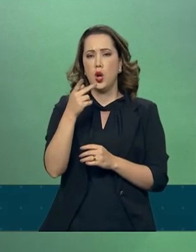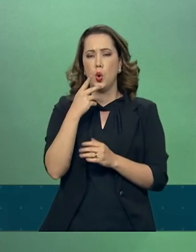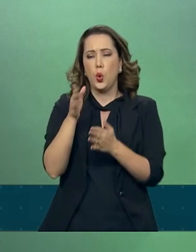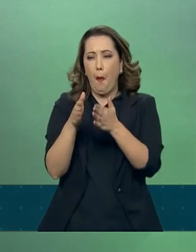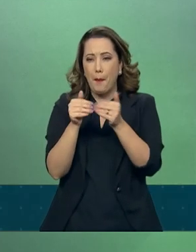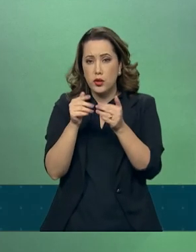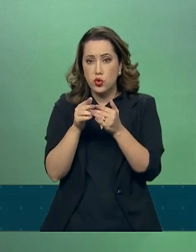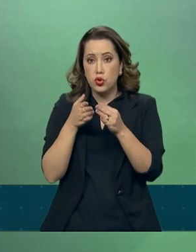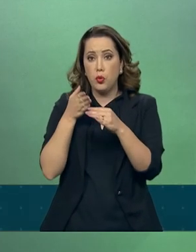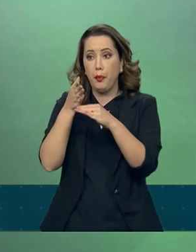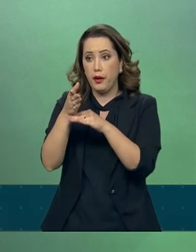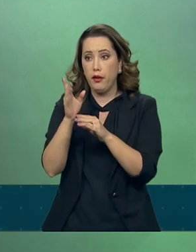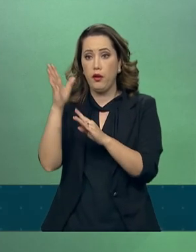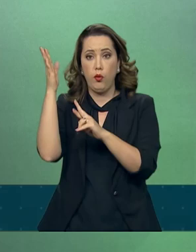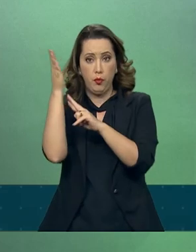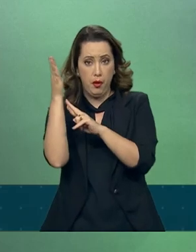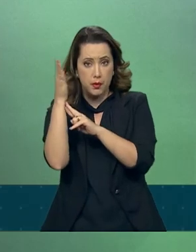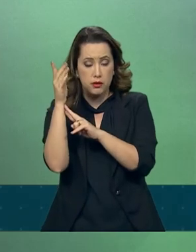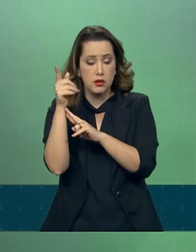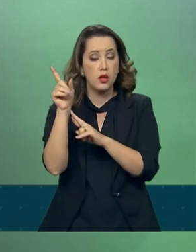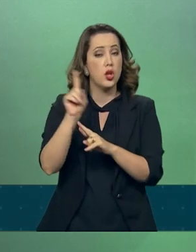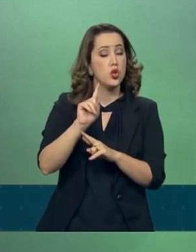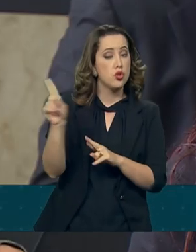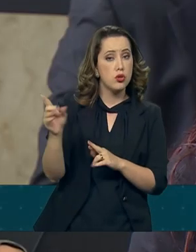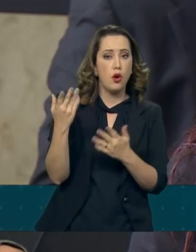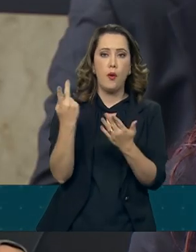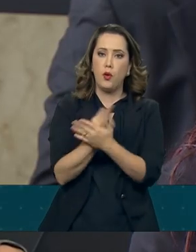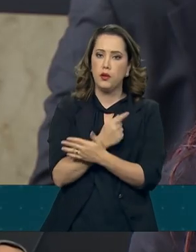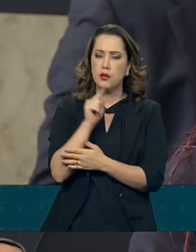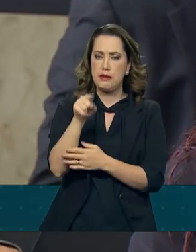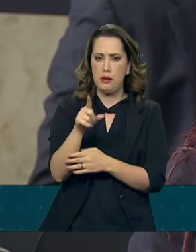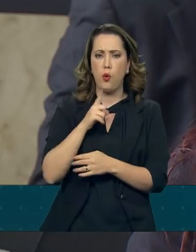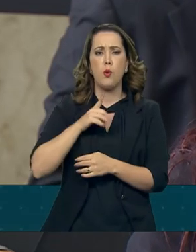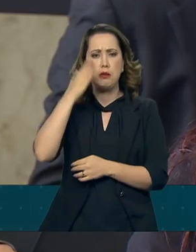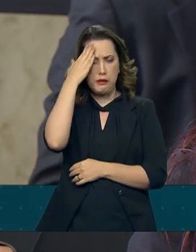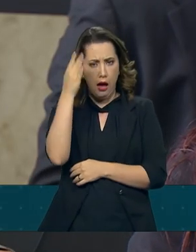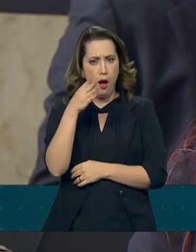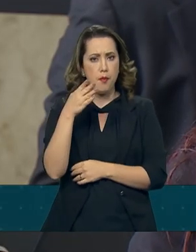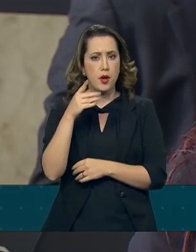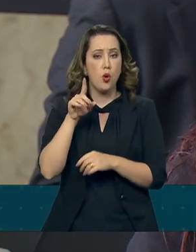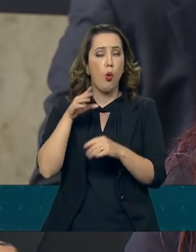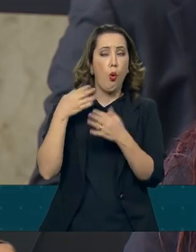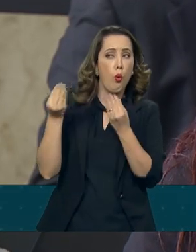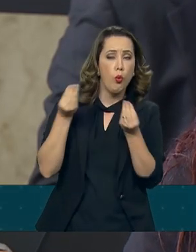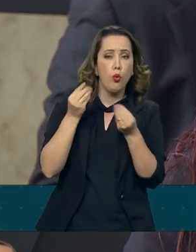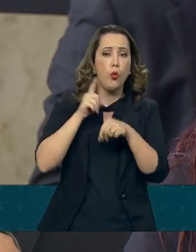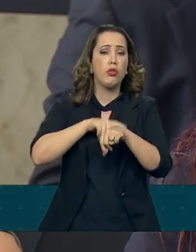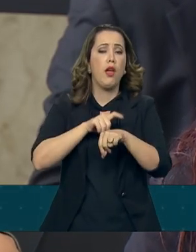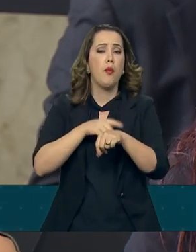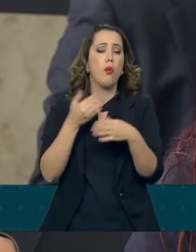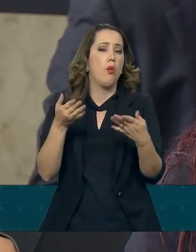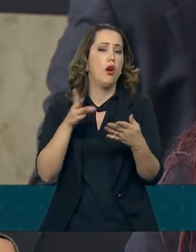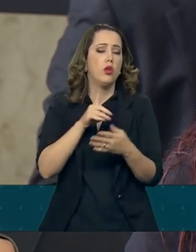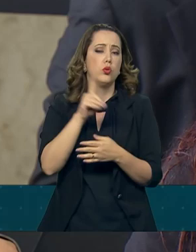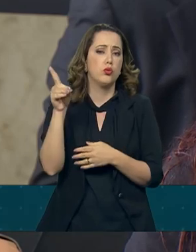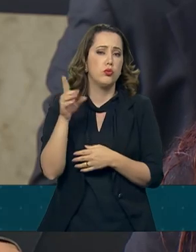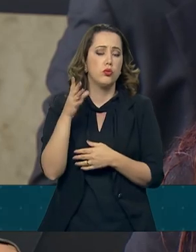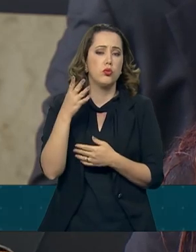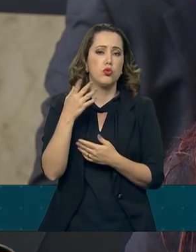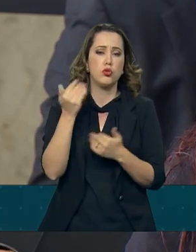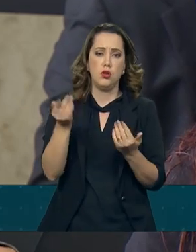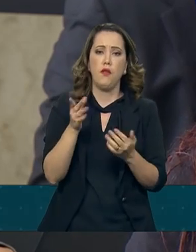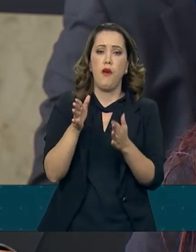de quando o governo brasileiro vai pedir o agreement é pros estados unidos em relação ao